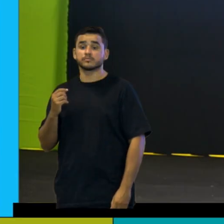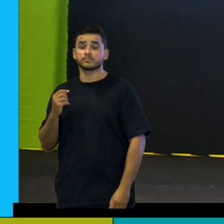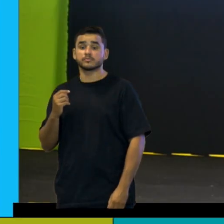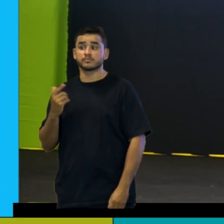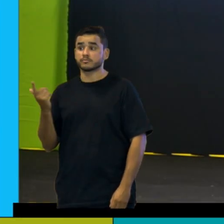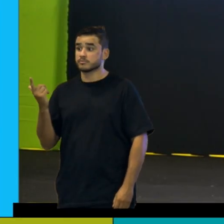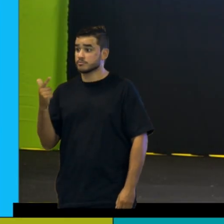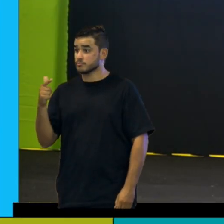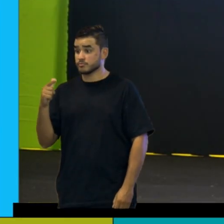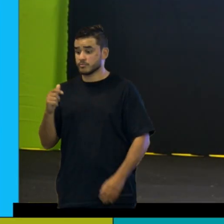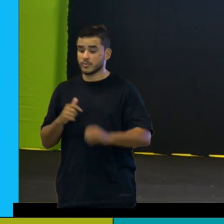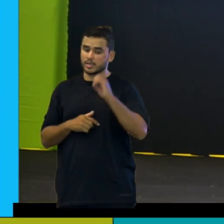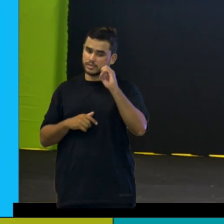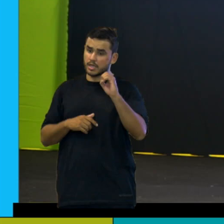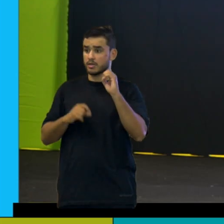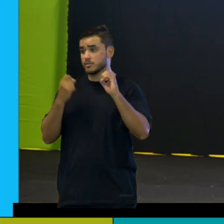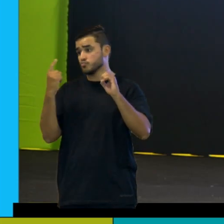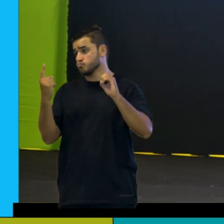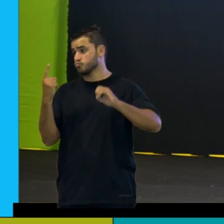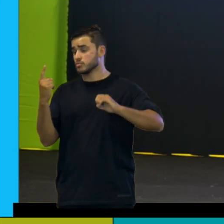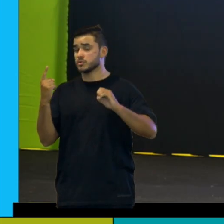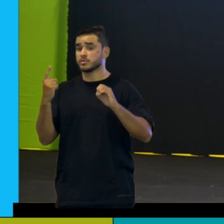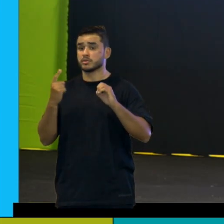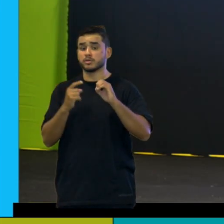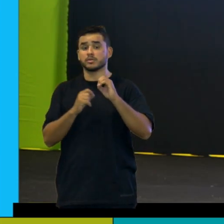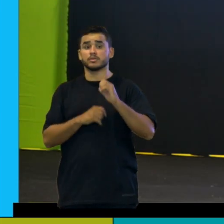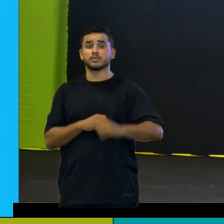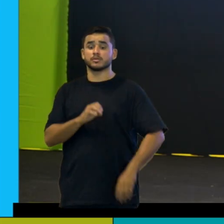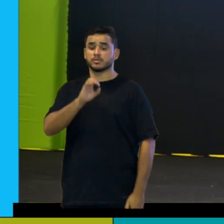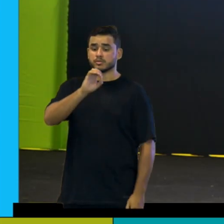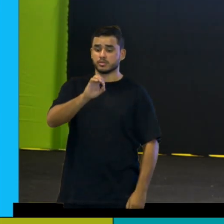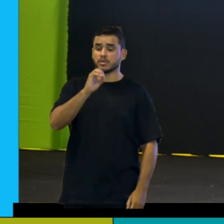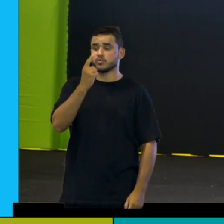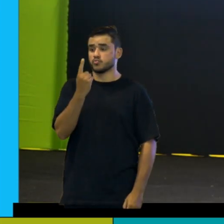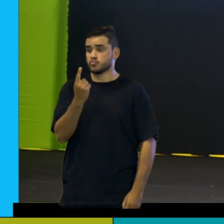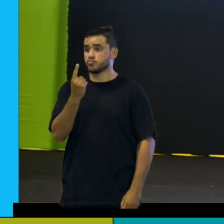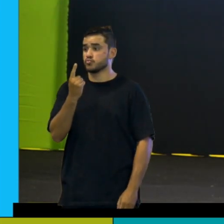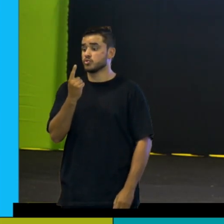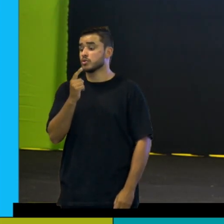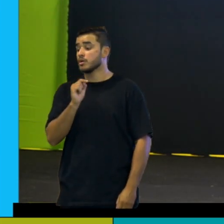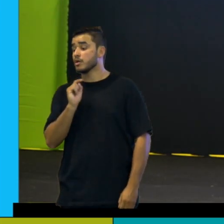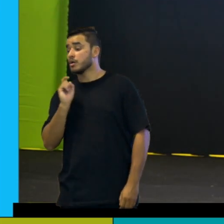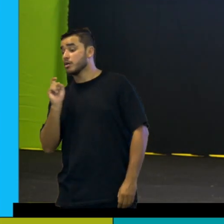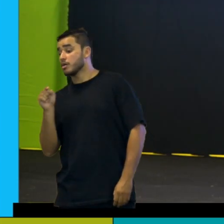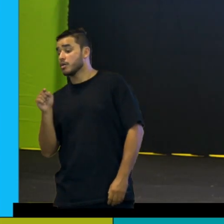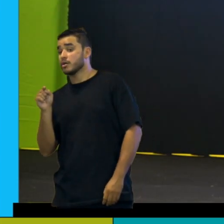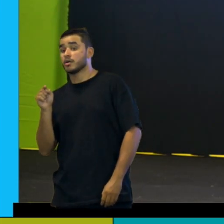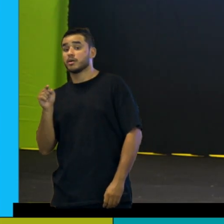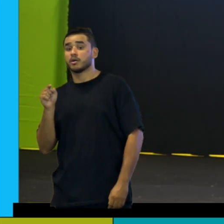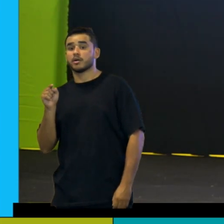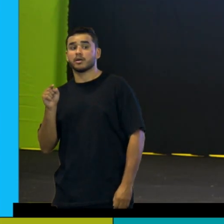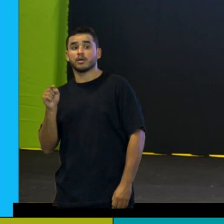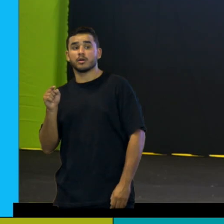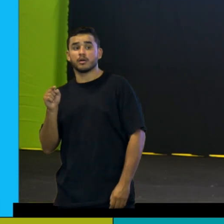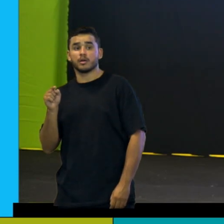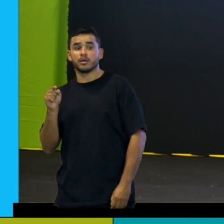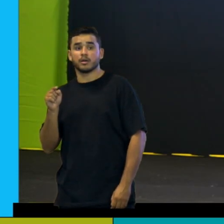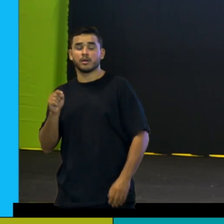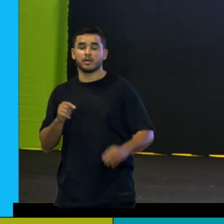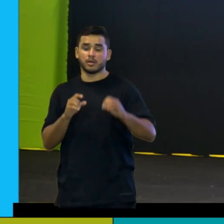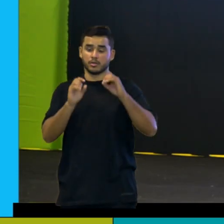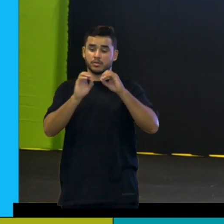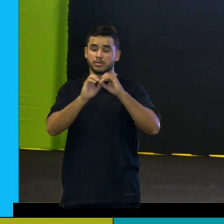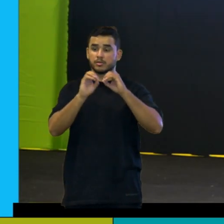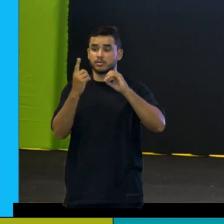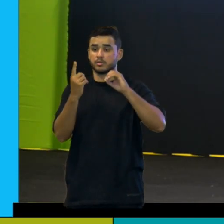Não tem o 2 não, só tem 0 e 1. Então, se eu contar assim, ó, 1, qual vai ser o segundo? Qual vai ser o relativo